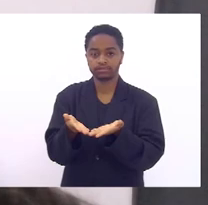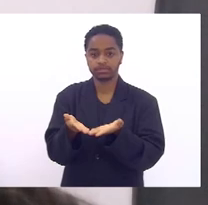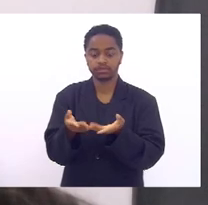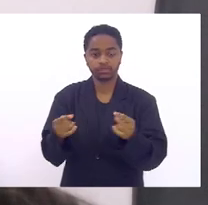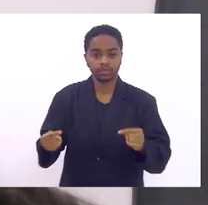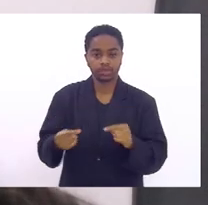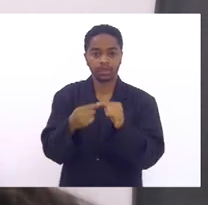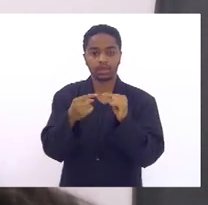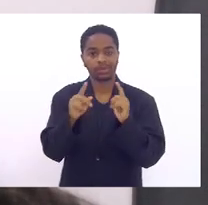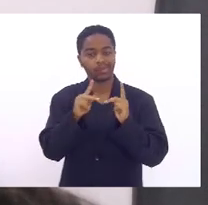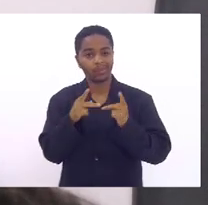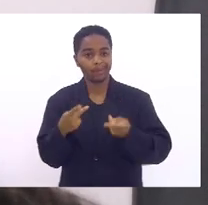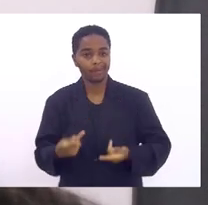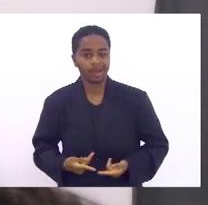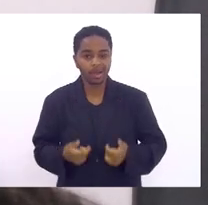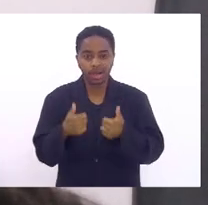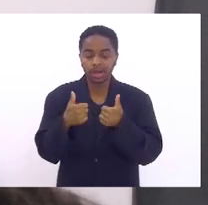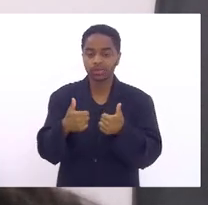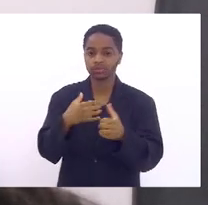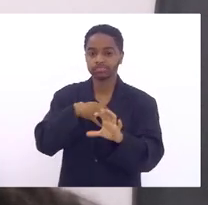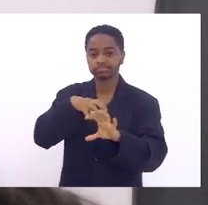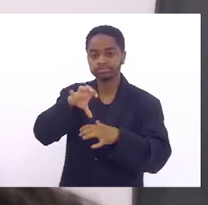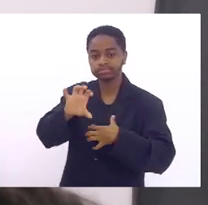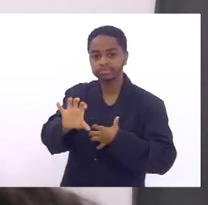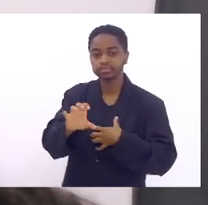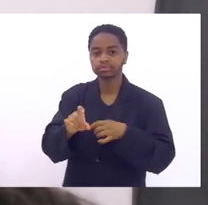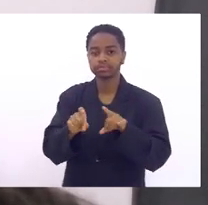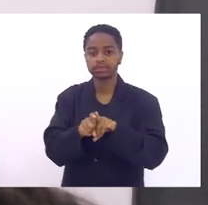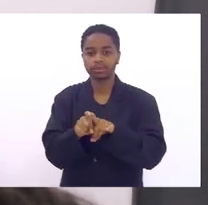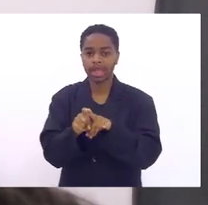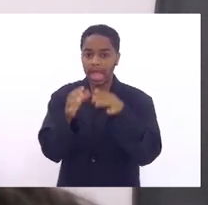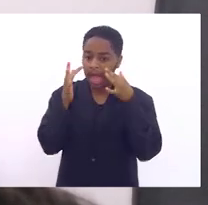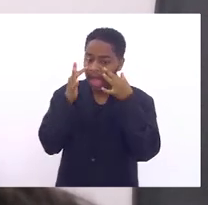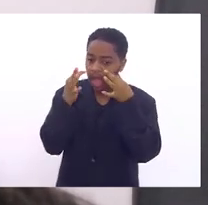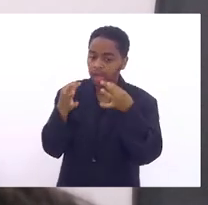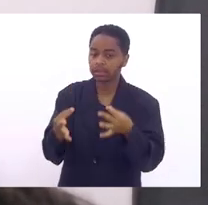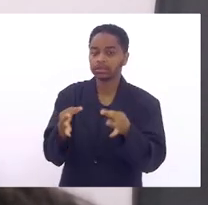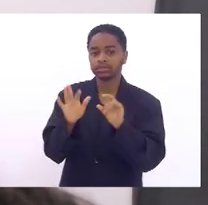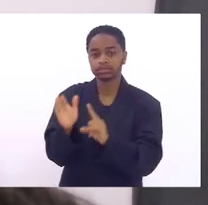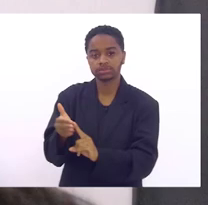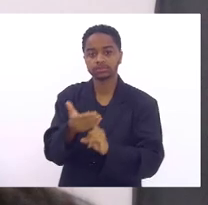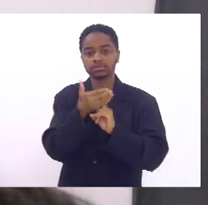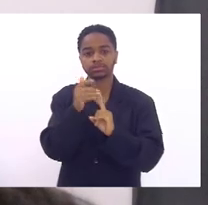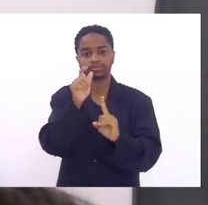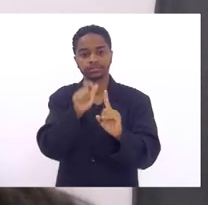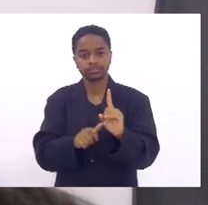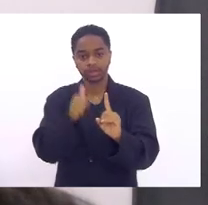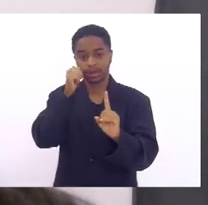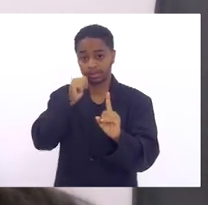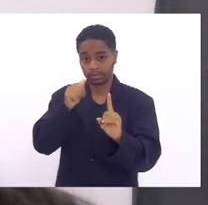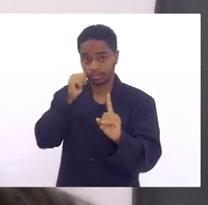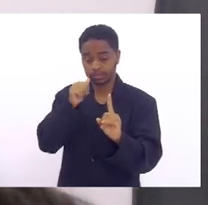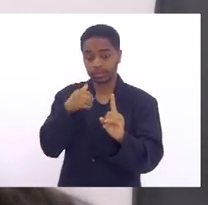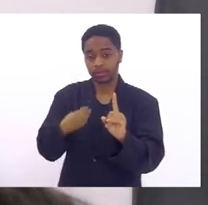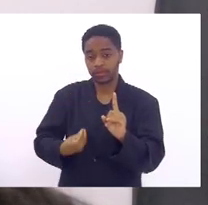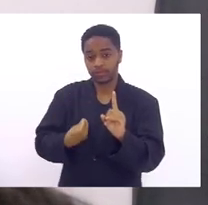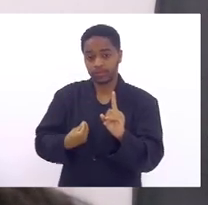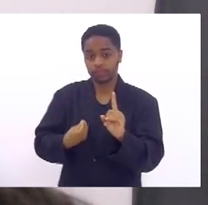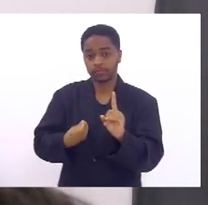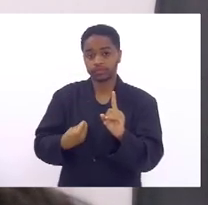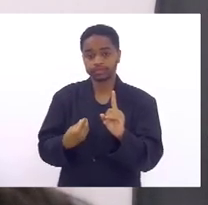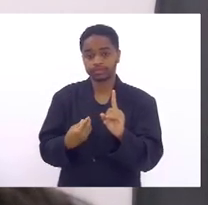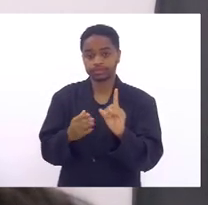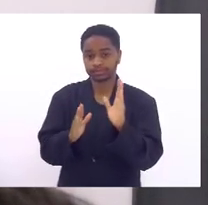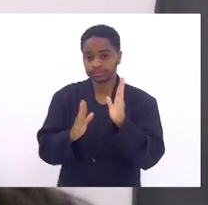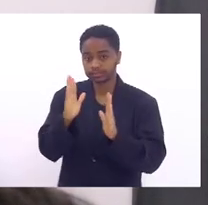humano um atendimento mais empático com uma escuta ativa um acolhimento a essa mulher que está em vulnerabilidade